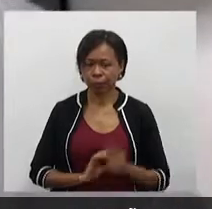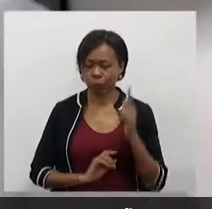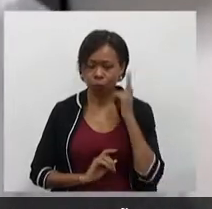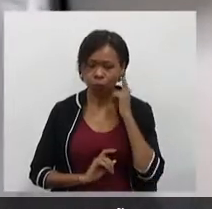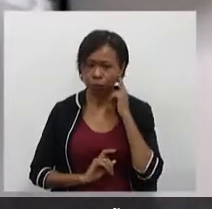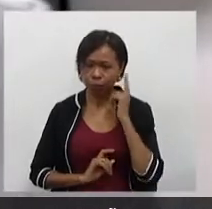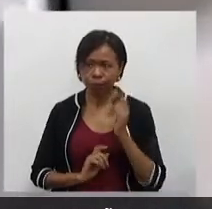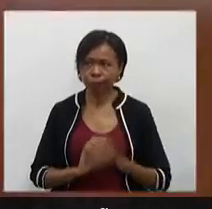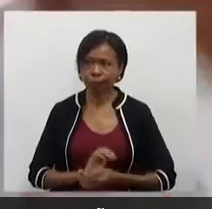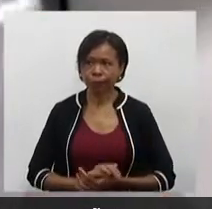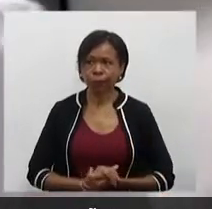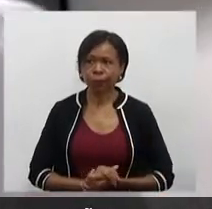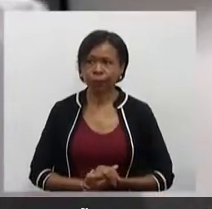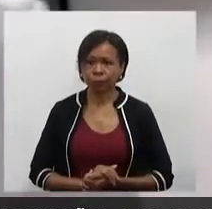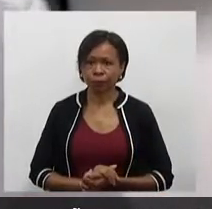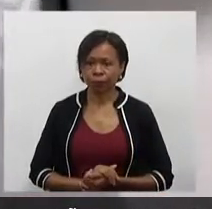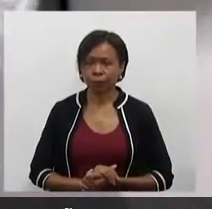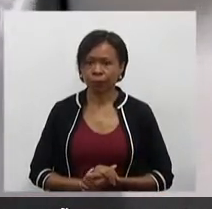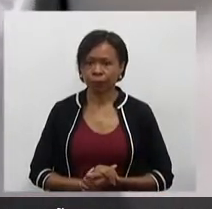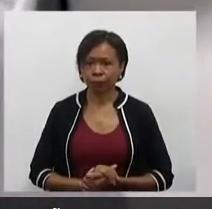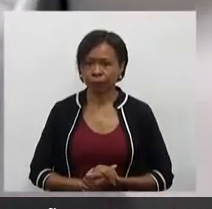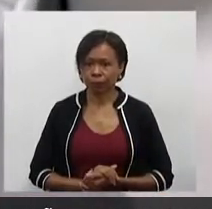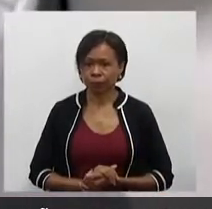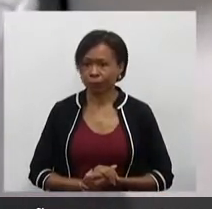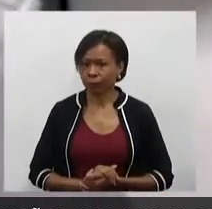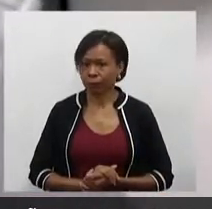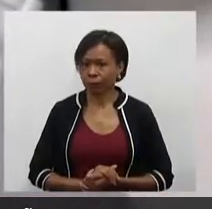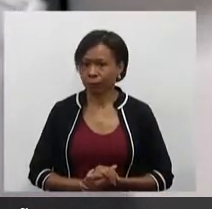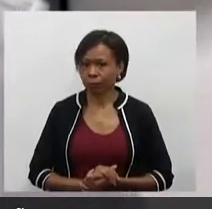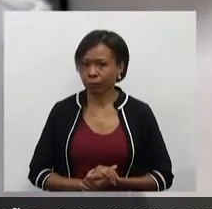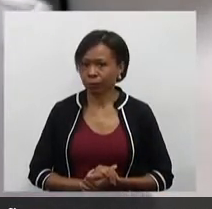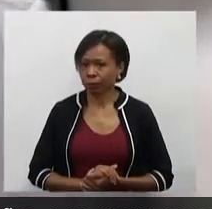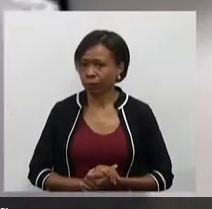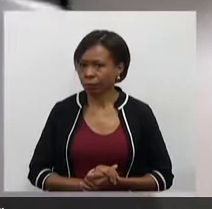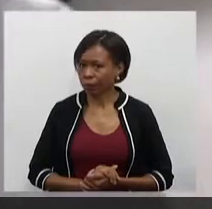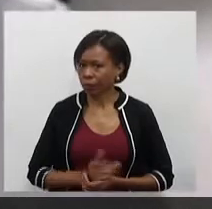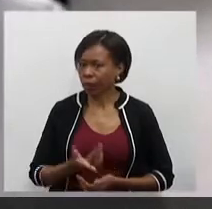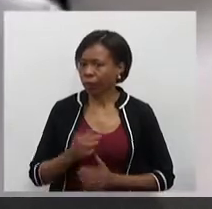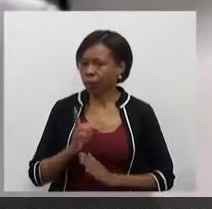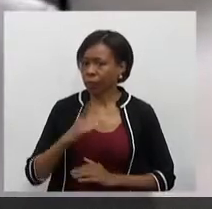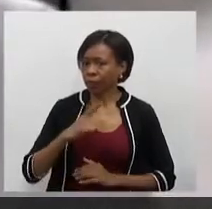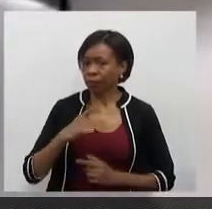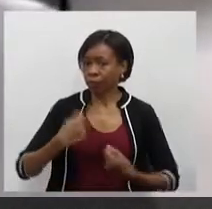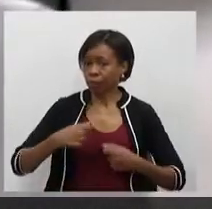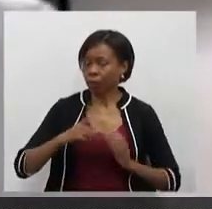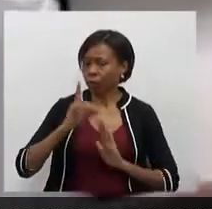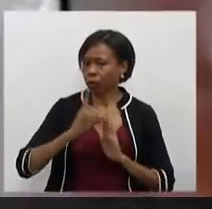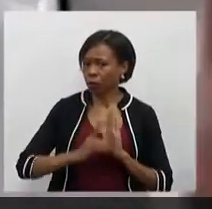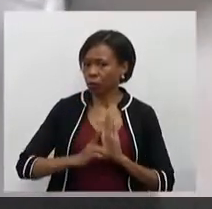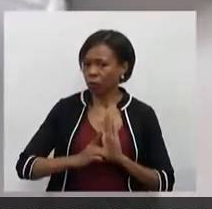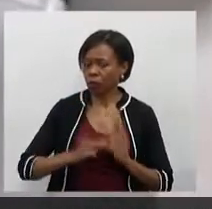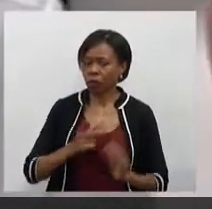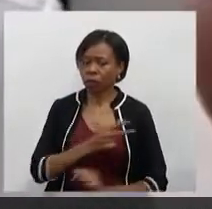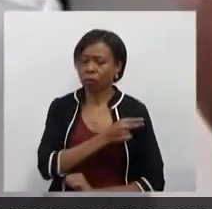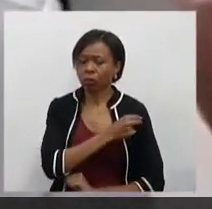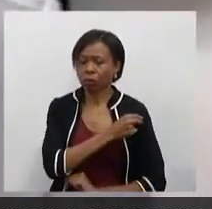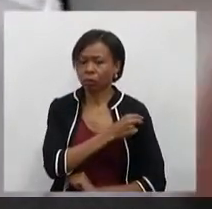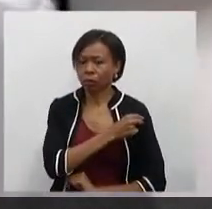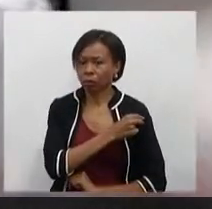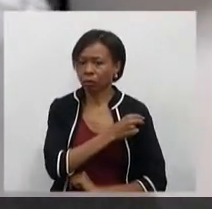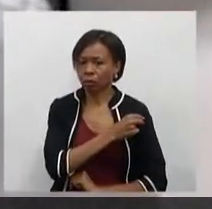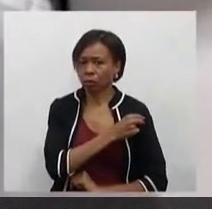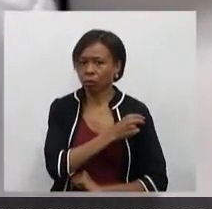com comorbidades, etc., houve critério de renda para determinar o direito à vacinação. Afinal, a Constituição de 88